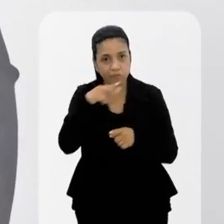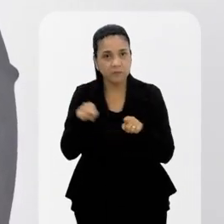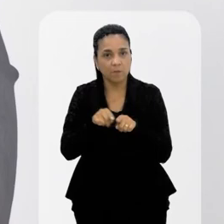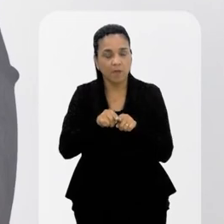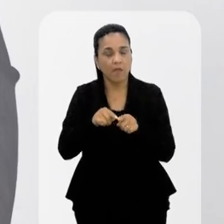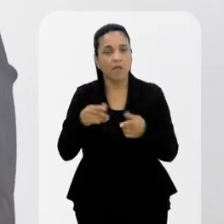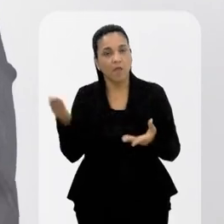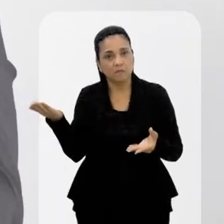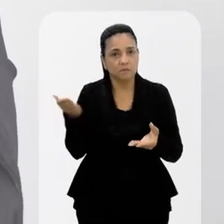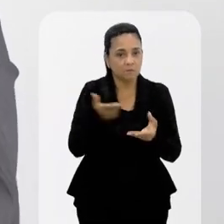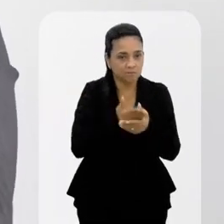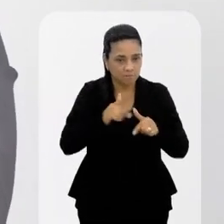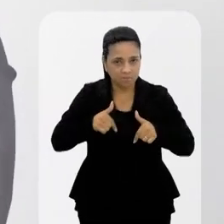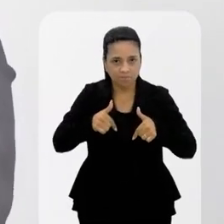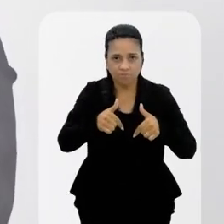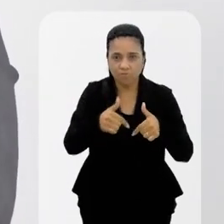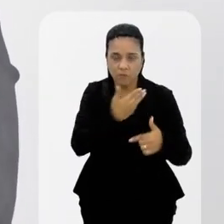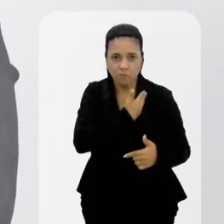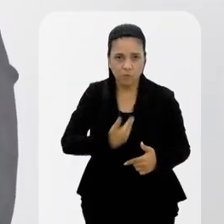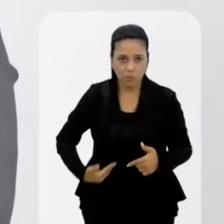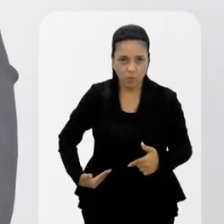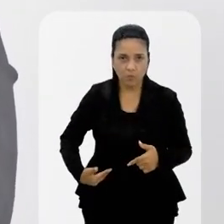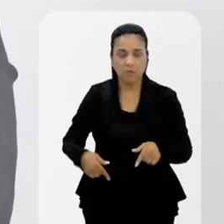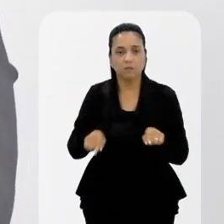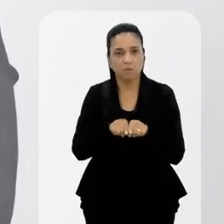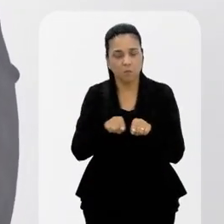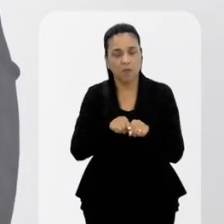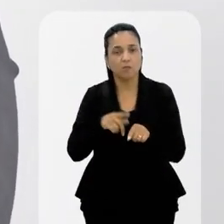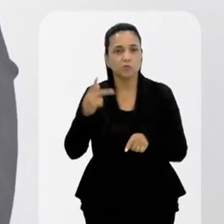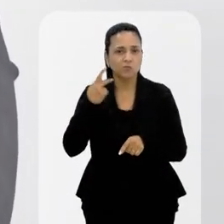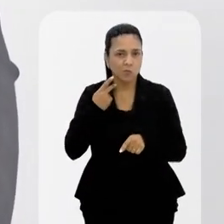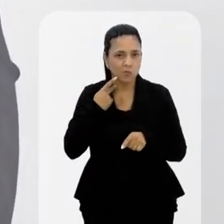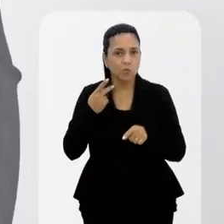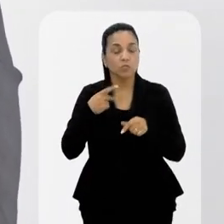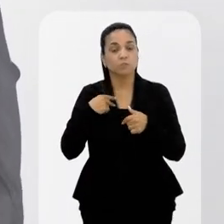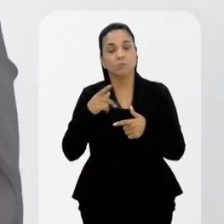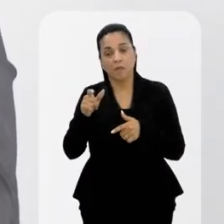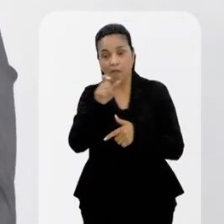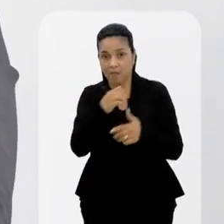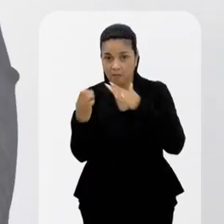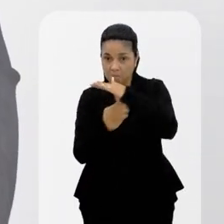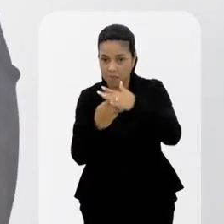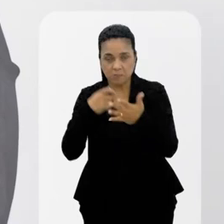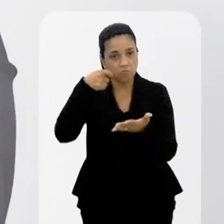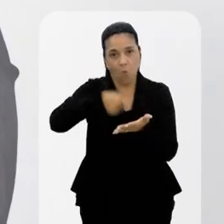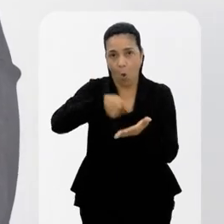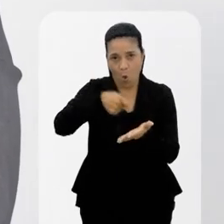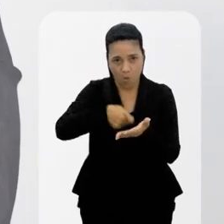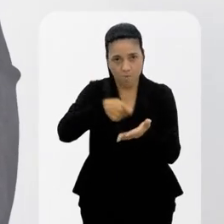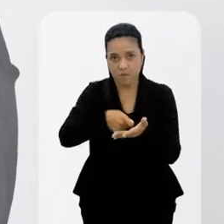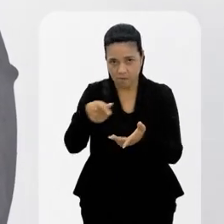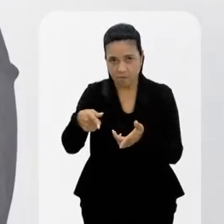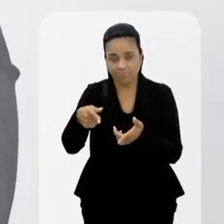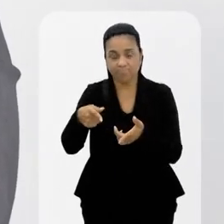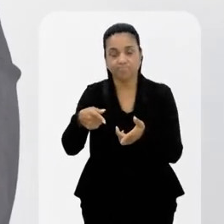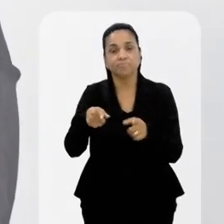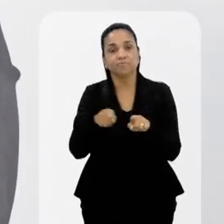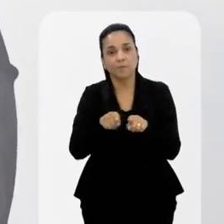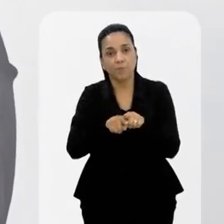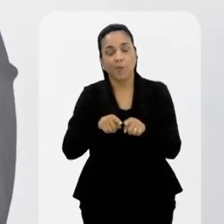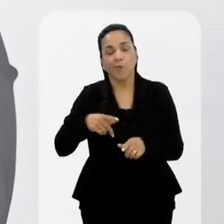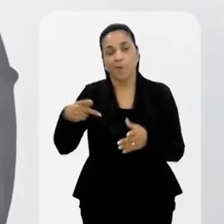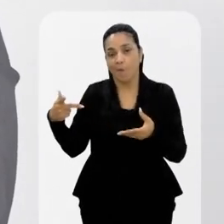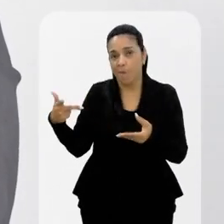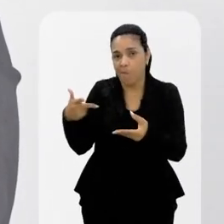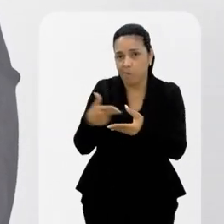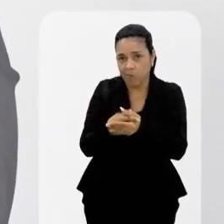no caso, as ações civis públicas que os promotores propõem, né, em prol de obrigações de não fazer. E aí temos também, no